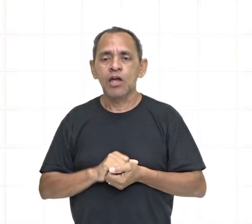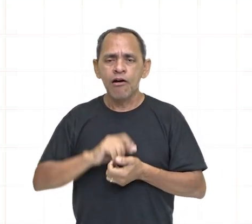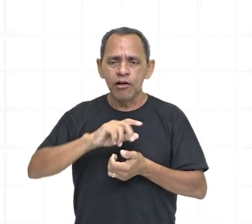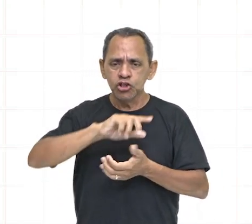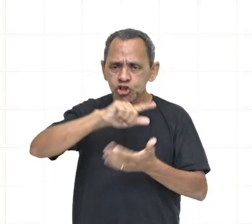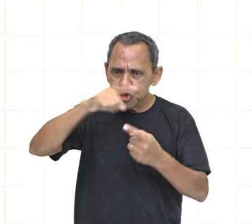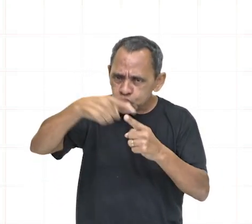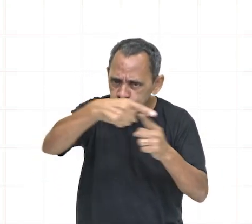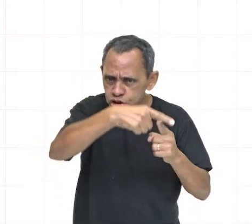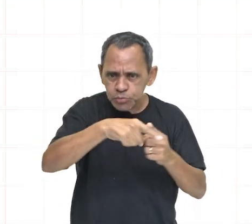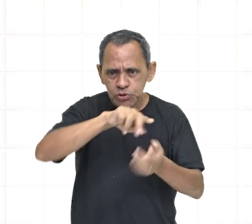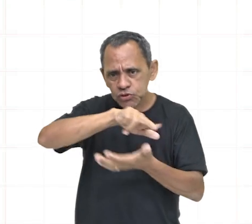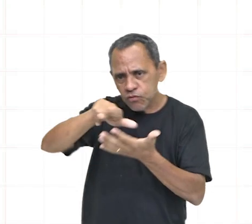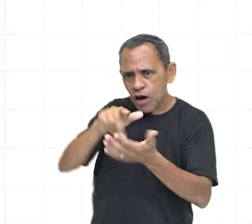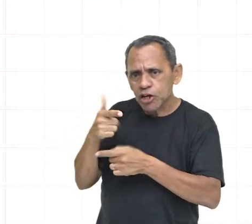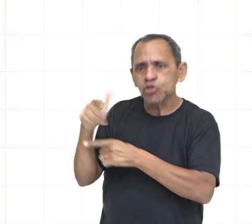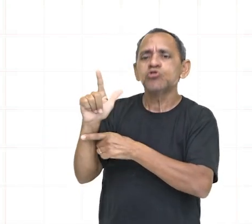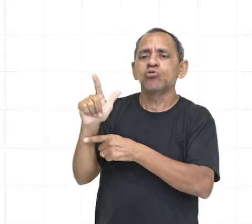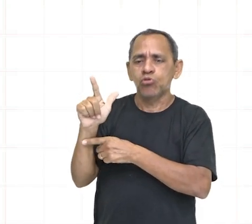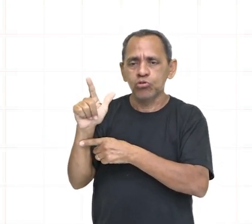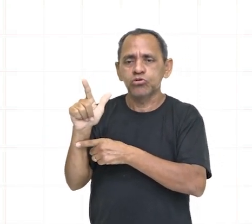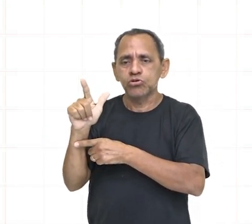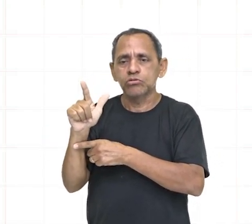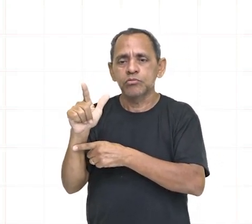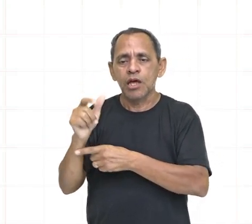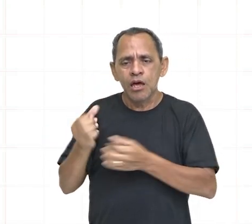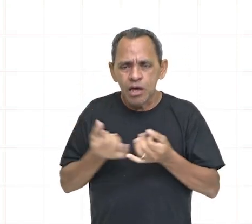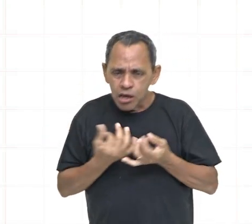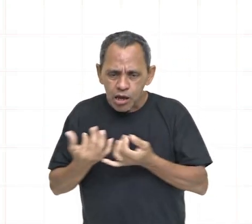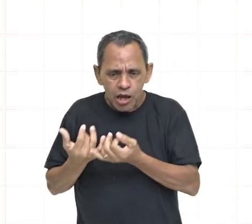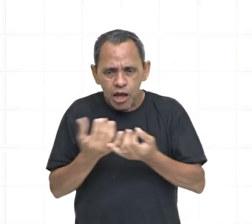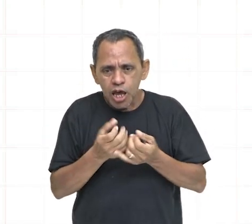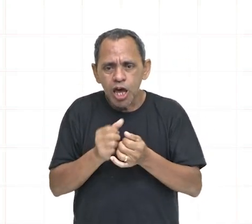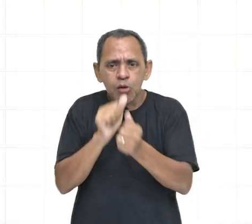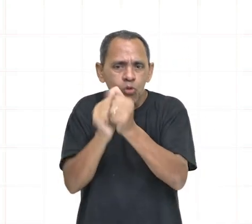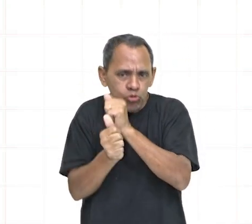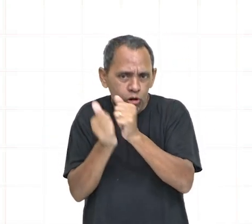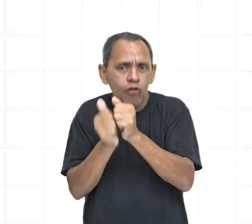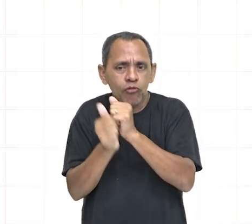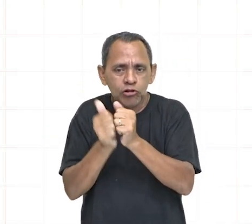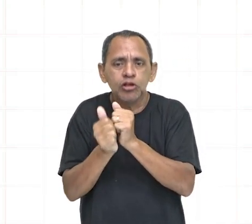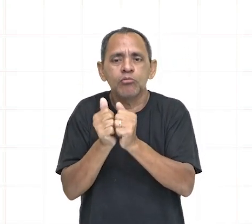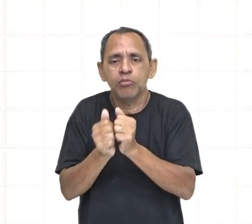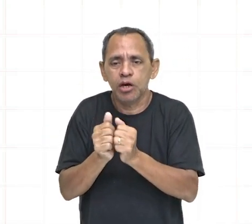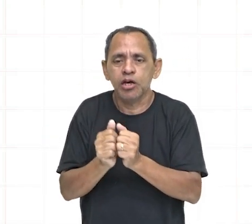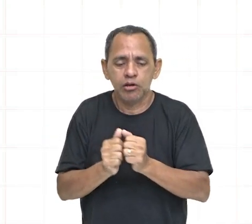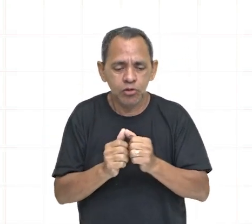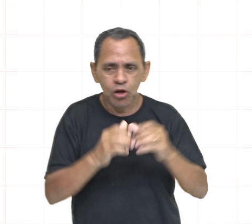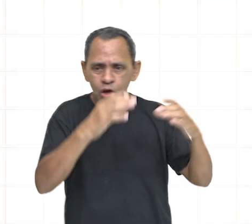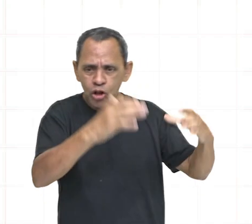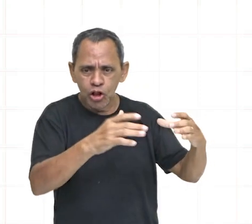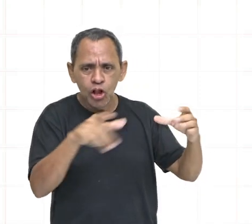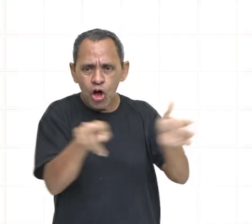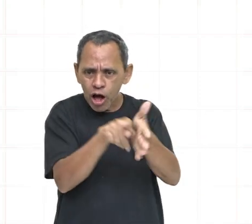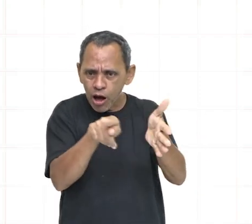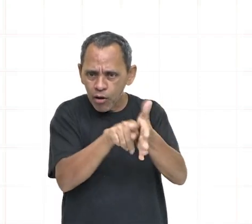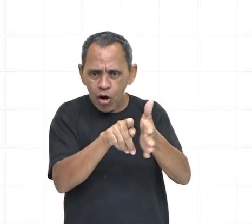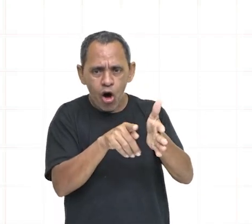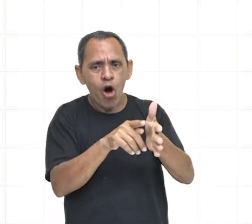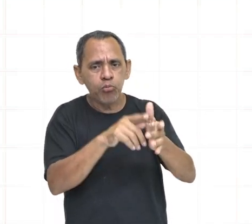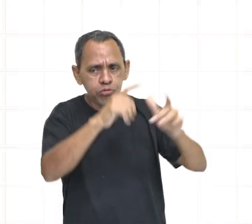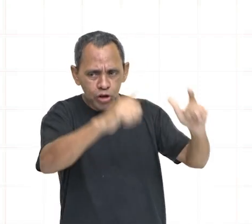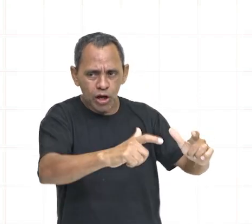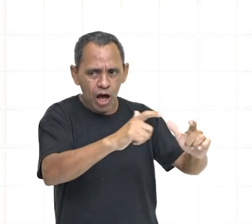nós utilizávamos muito a queima de carvão para aquecer as caldeiras, para gerar o vapor, para tocar os motores, né?